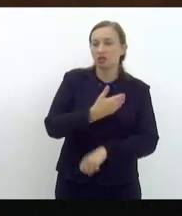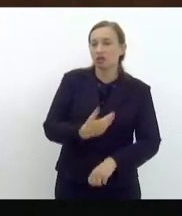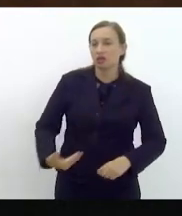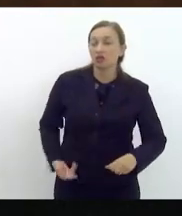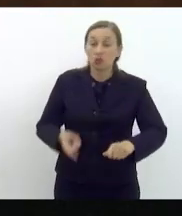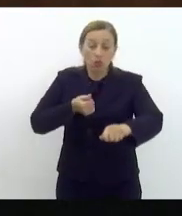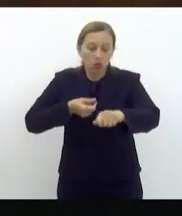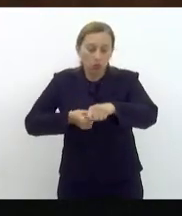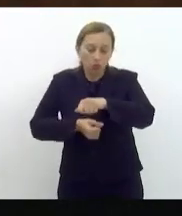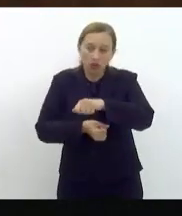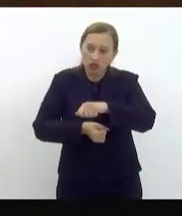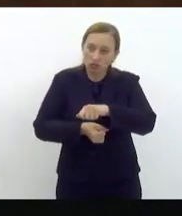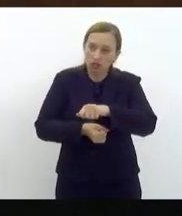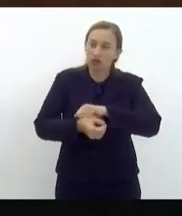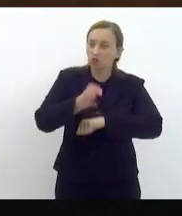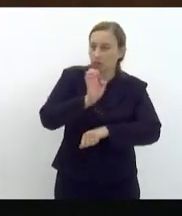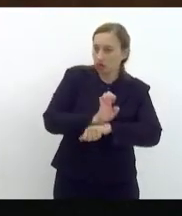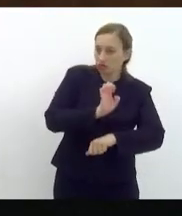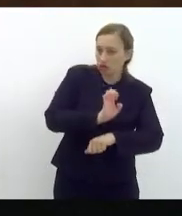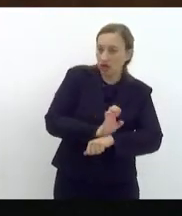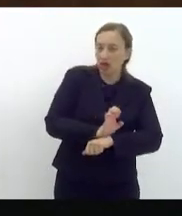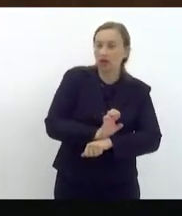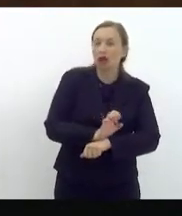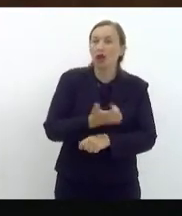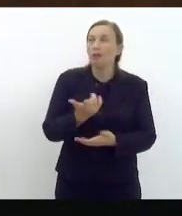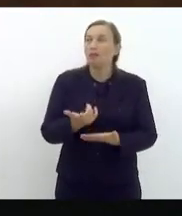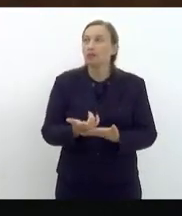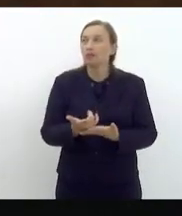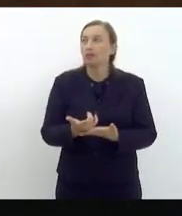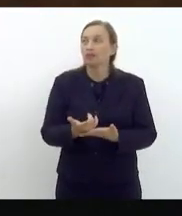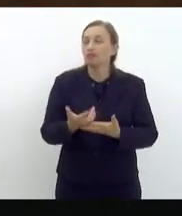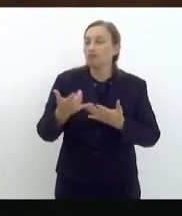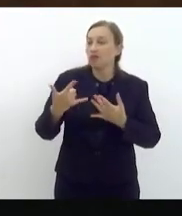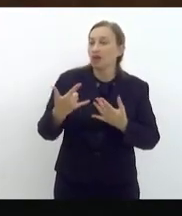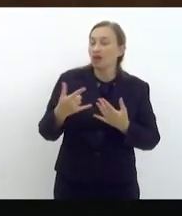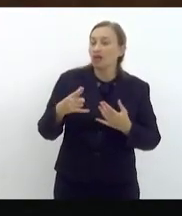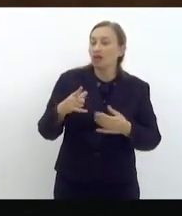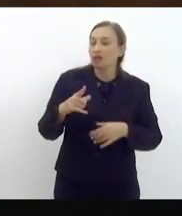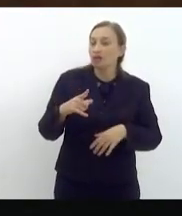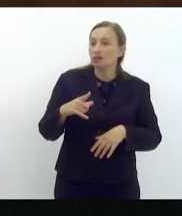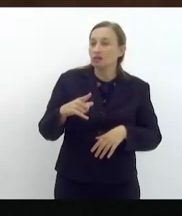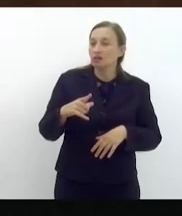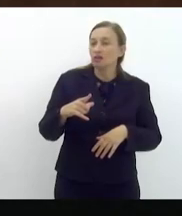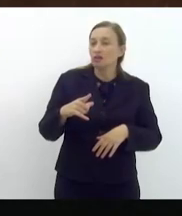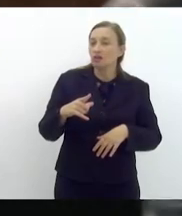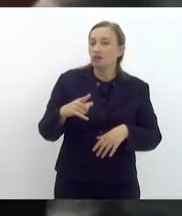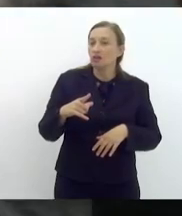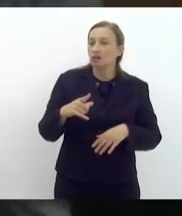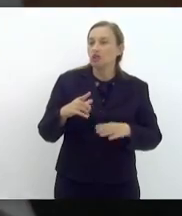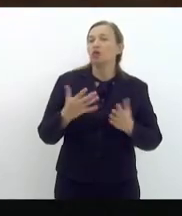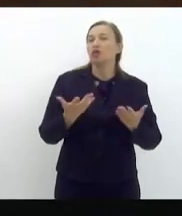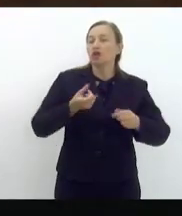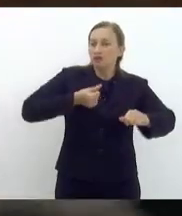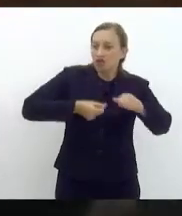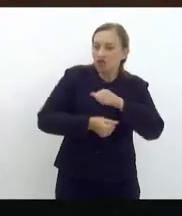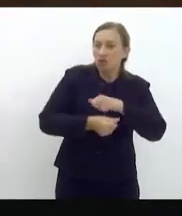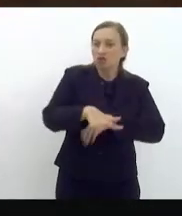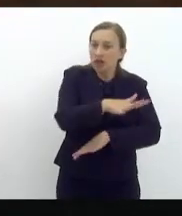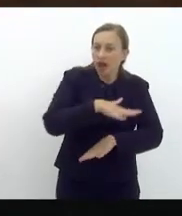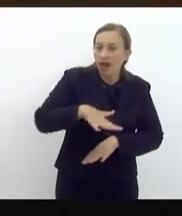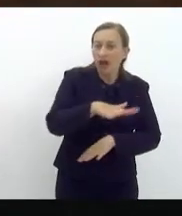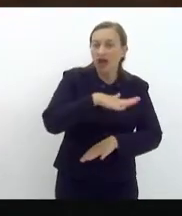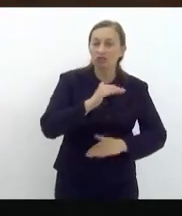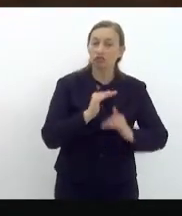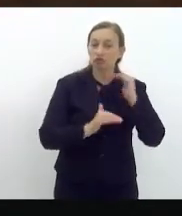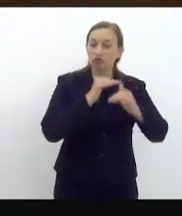investimentos para o nosso Estado, trazer a perspectiva de atrair para o Estado do Rio de Janeiro investimentos na área do desenvolvimento